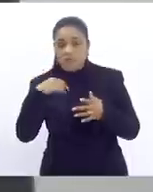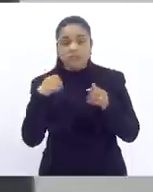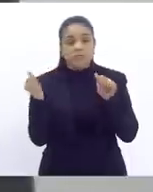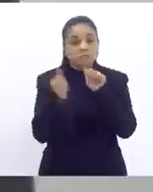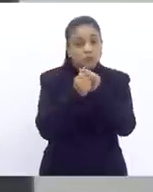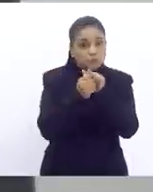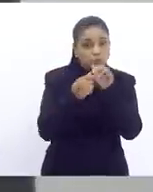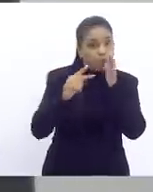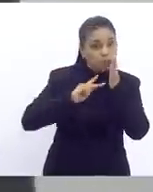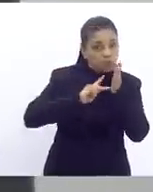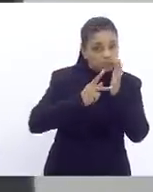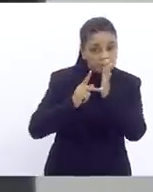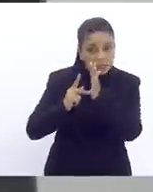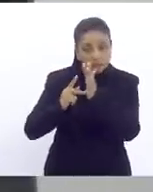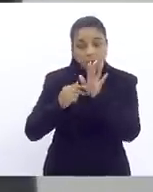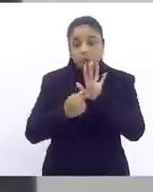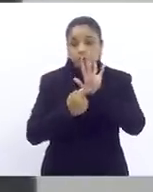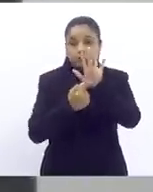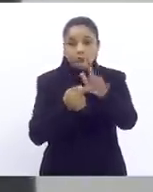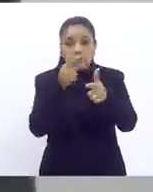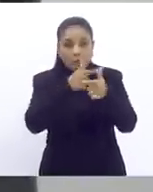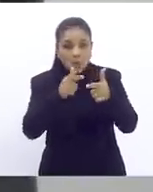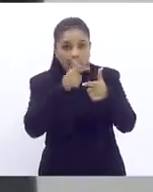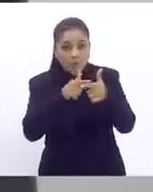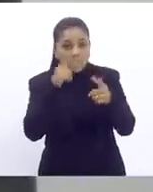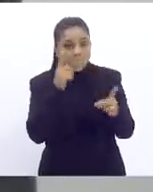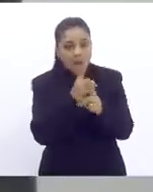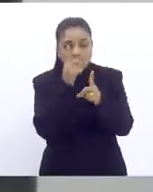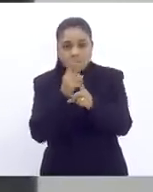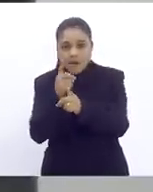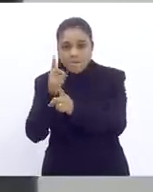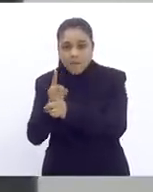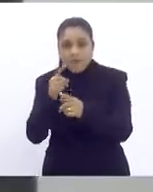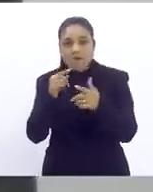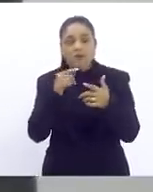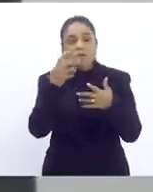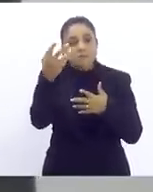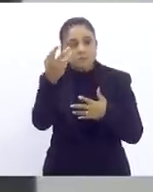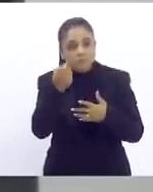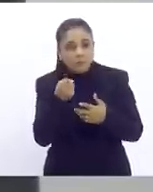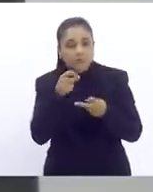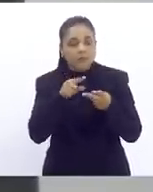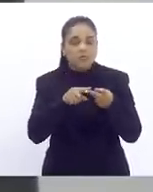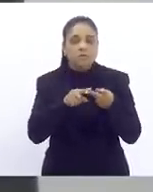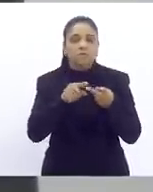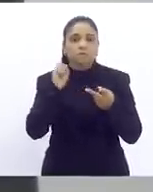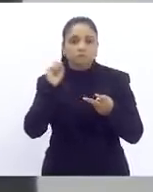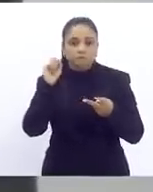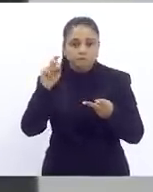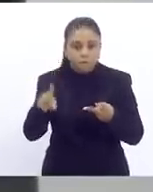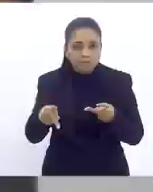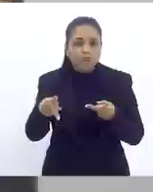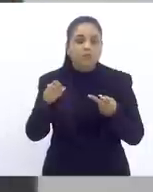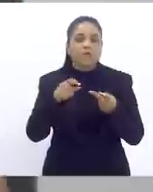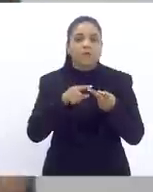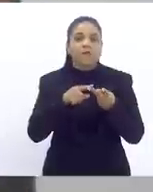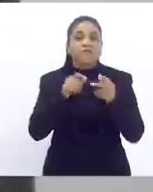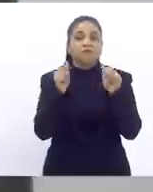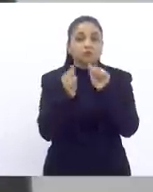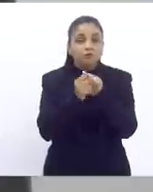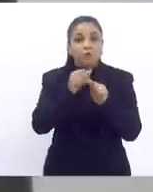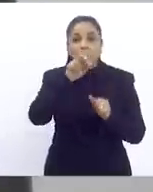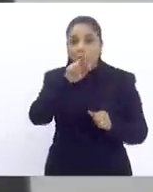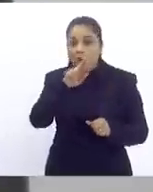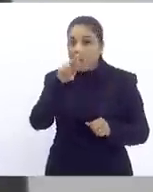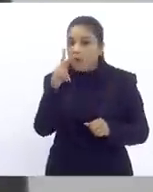mostrando os problemas detectados no fornecimento de aposentadoria de pensão junto aos RH para